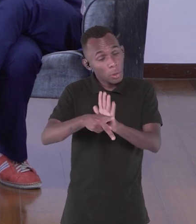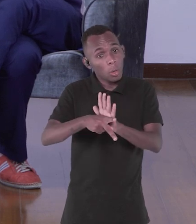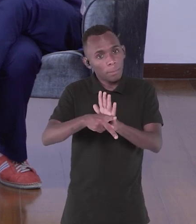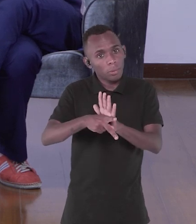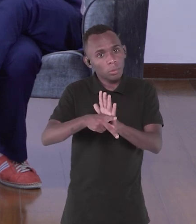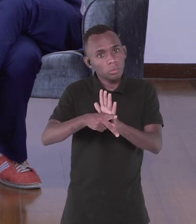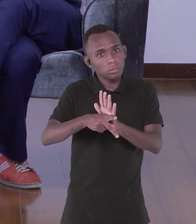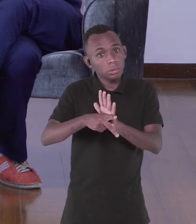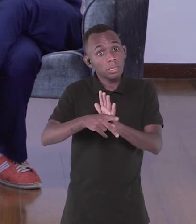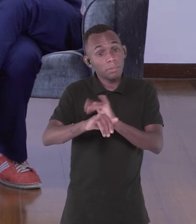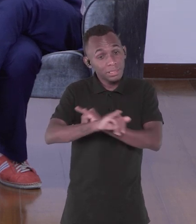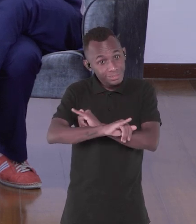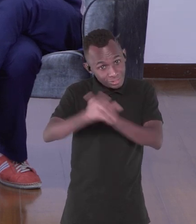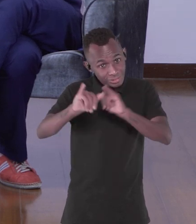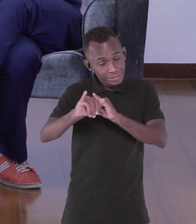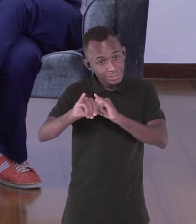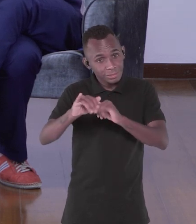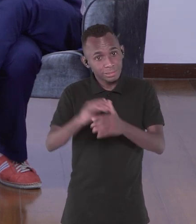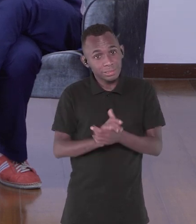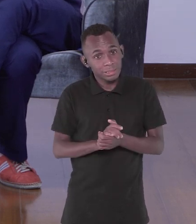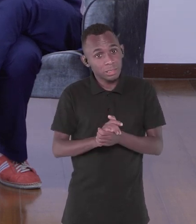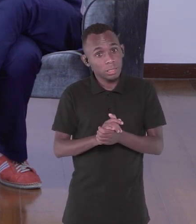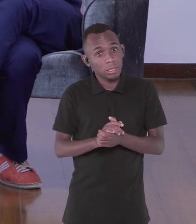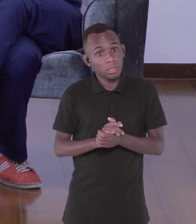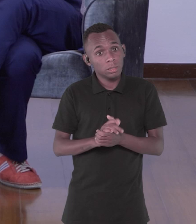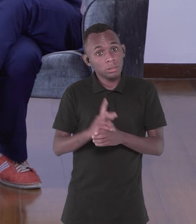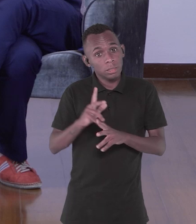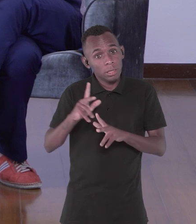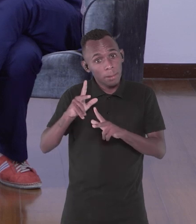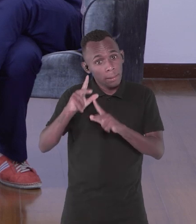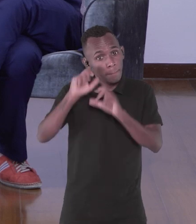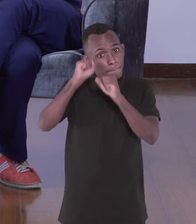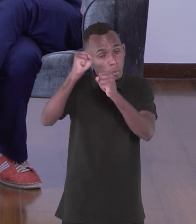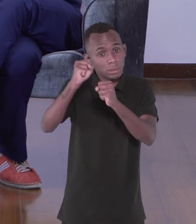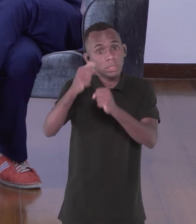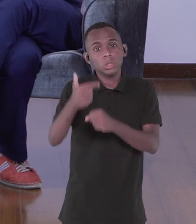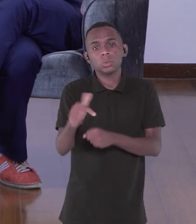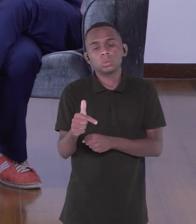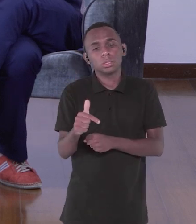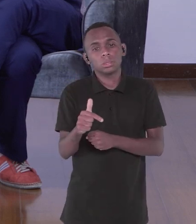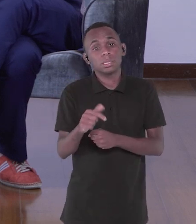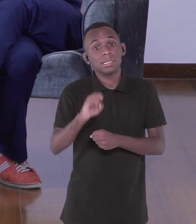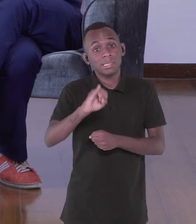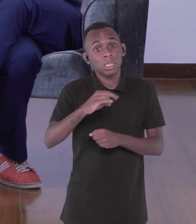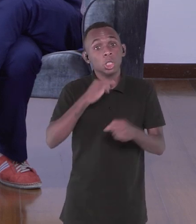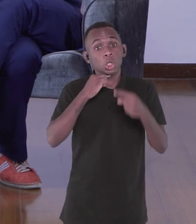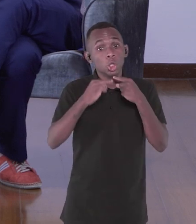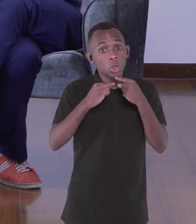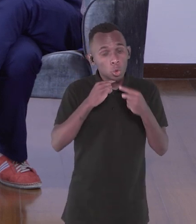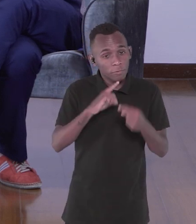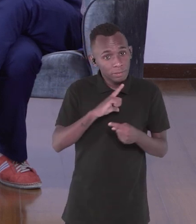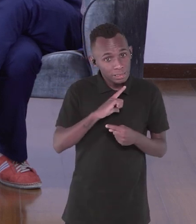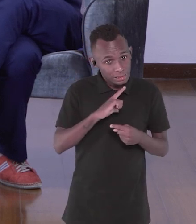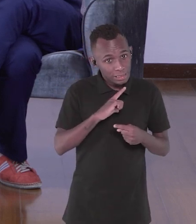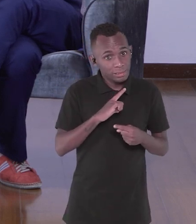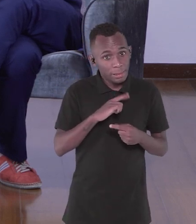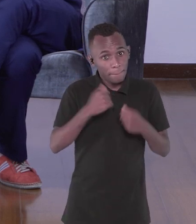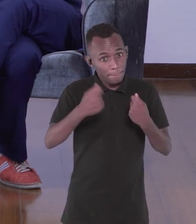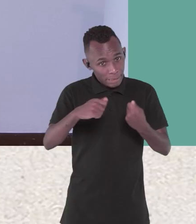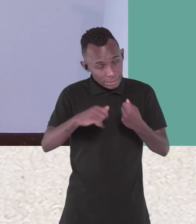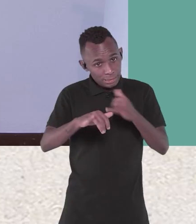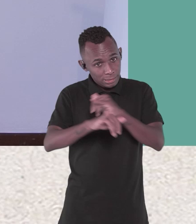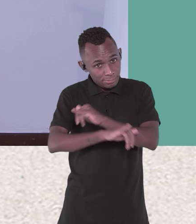isso. Ou seja, se a gente tem alguma questão sobre a ONU, a gente tem que falar do que tem que ser